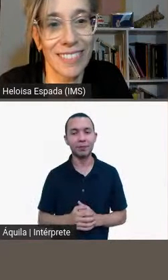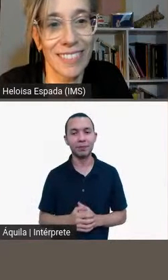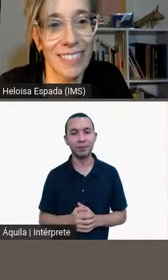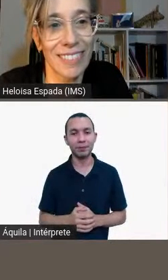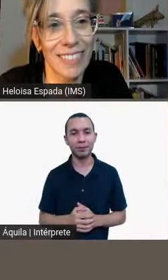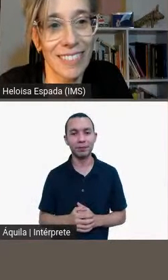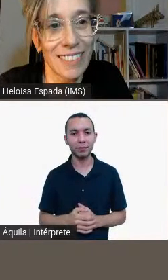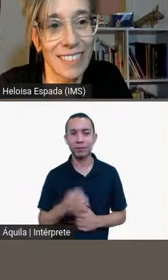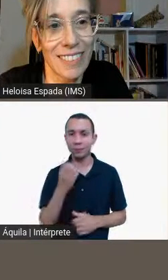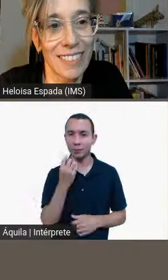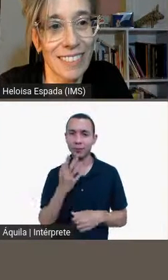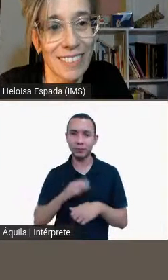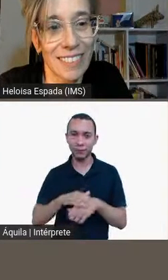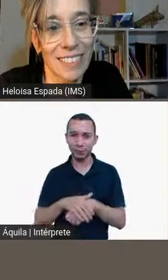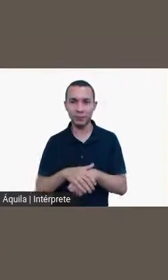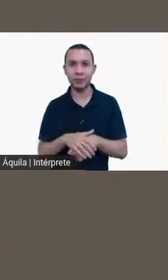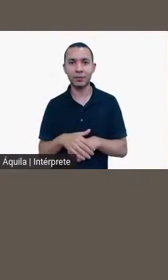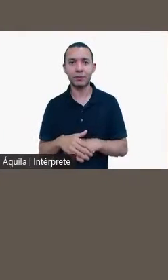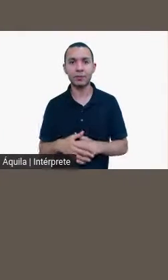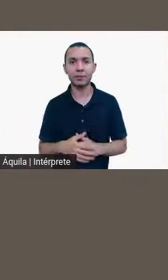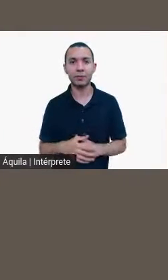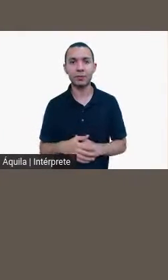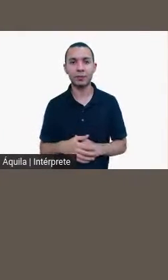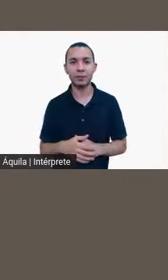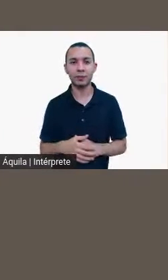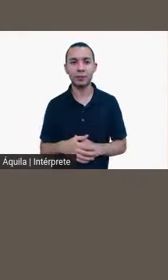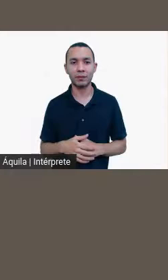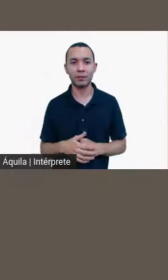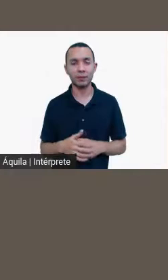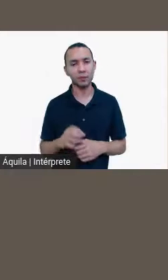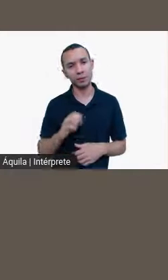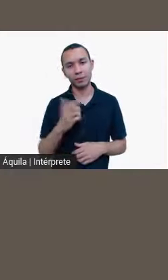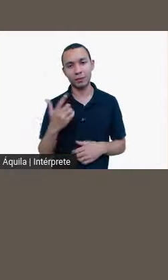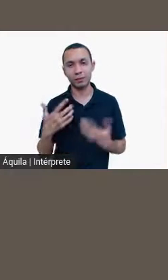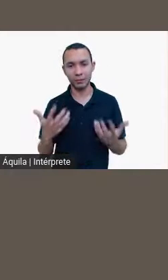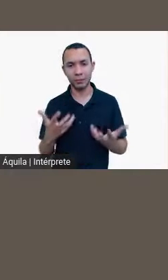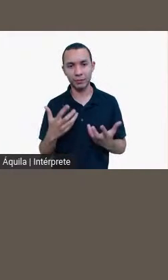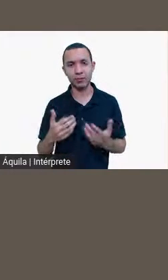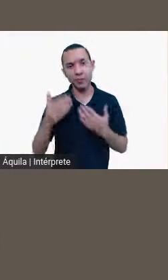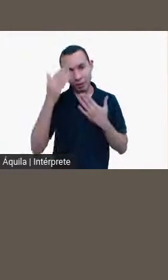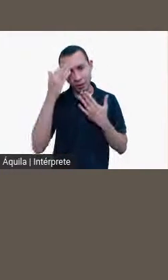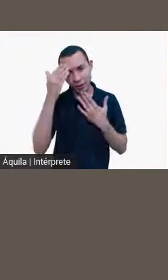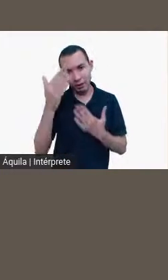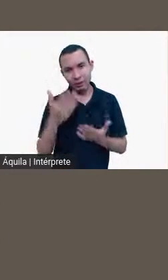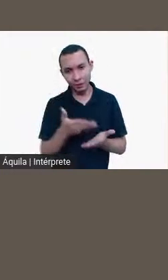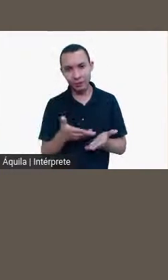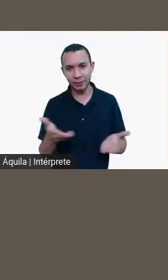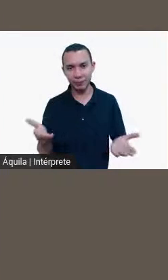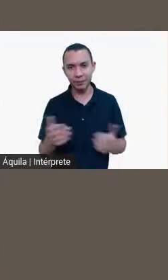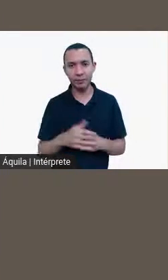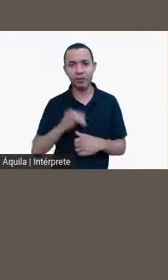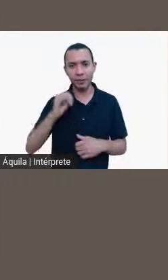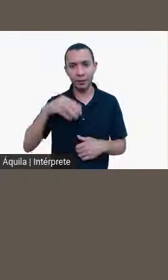Boa noite. Eu queria, obviamente, agradecer às curadoras do IMS,